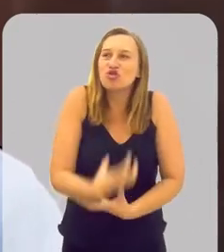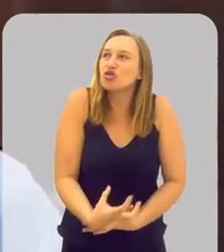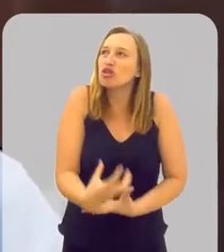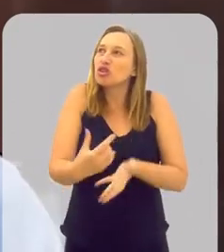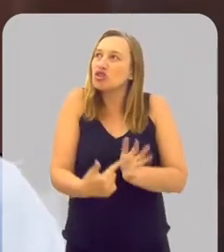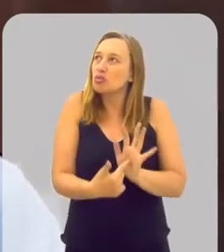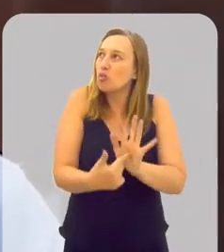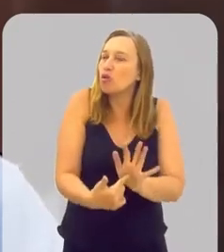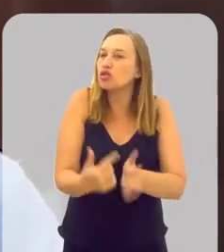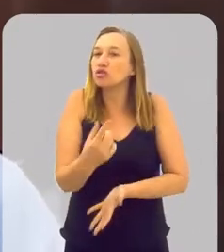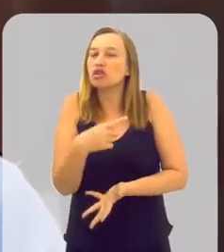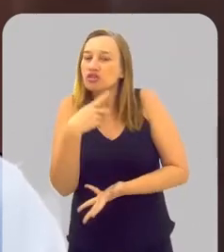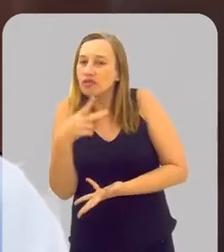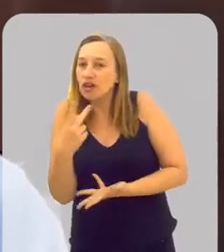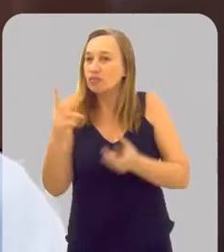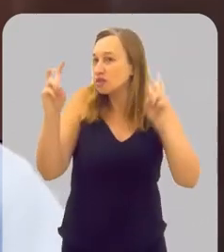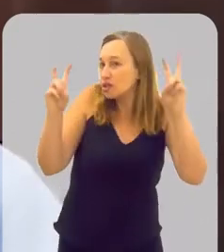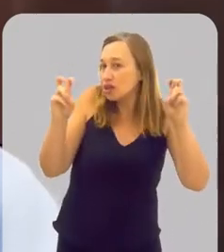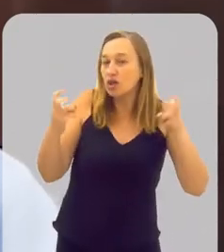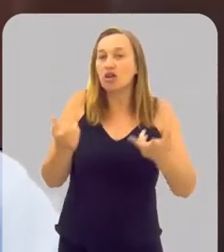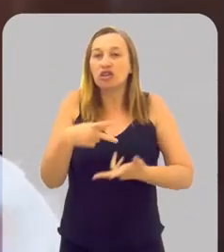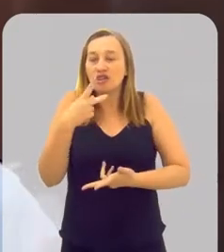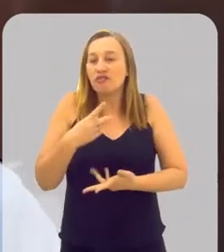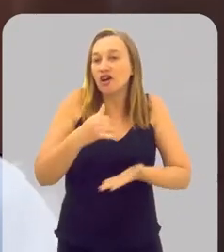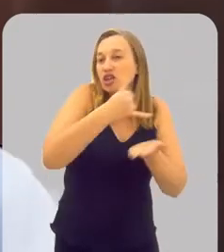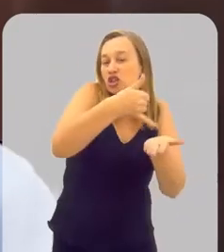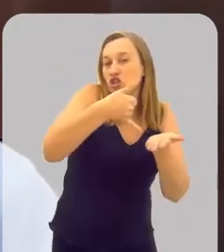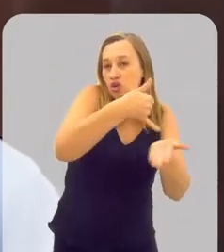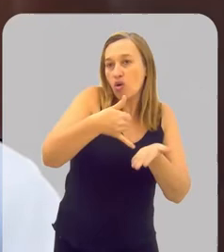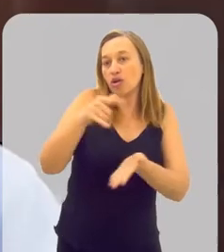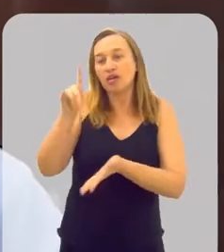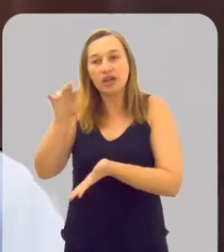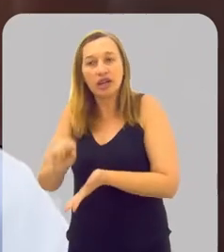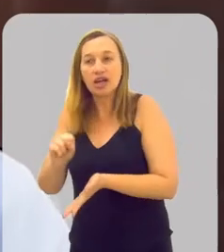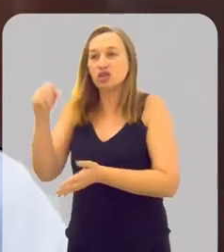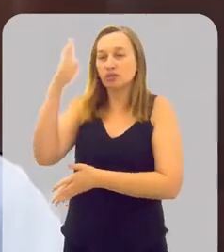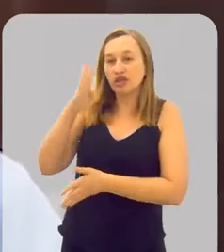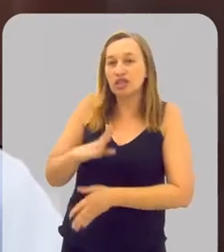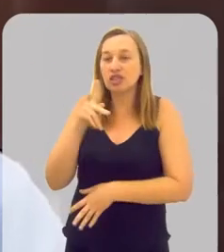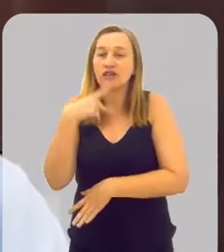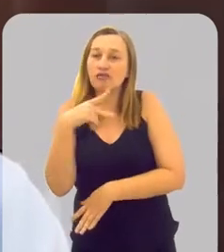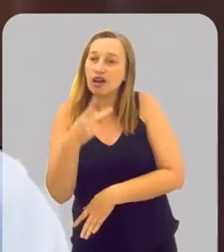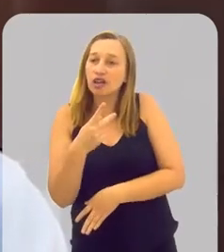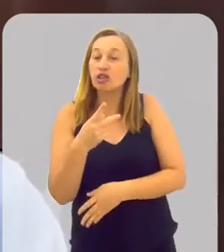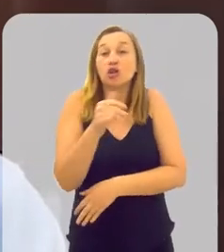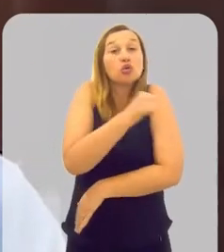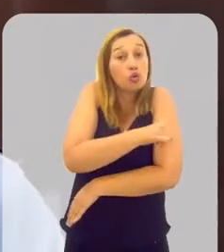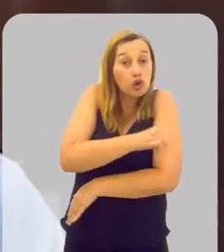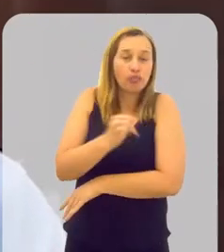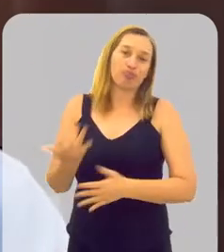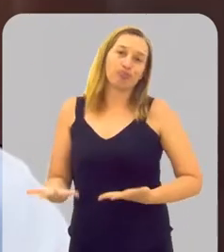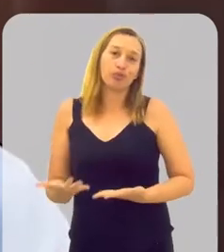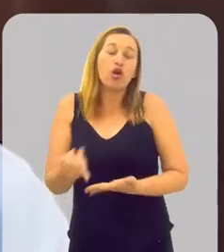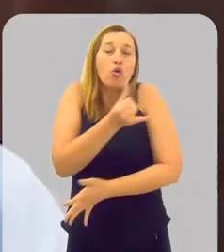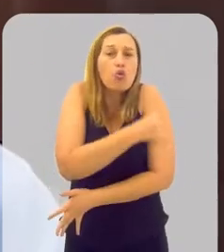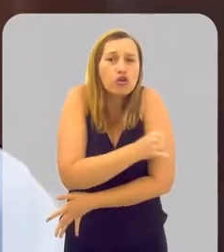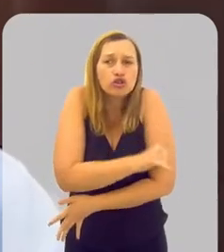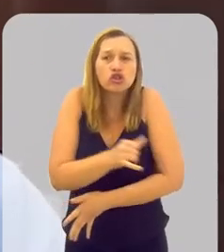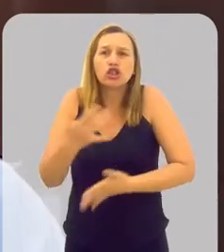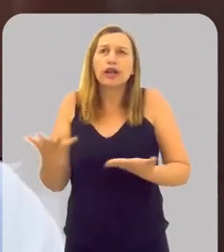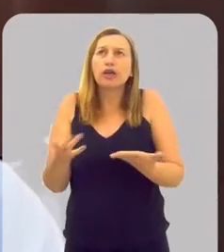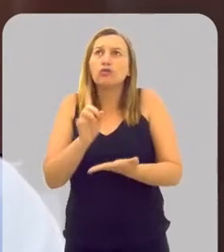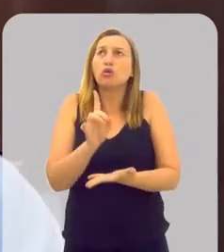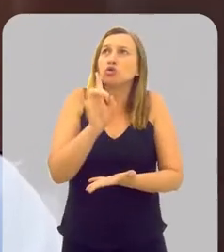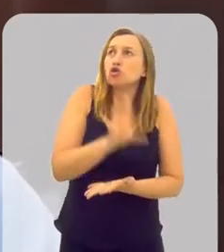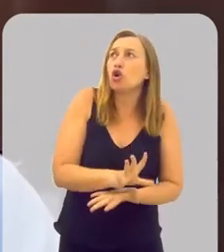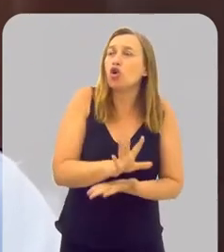gente tenta trazer quando a gente está falando disso? Quando a gente fala de óleo e gás no Brasil, a gente sumariamente está falando de Rio de Janeiro. E o Rio de Janeiro,